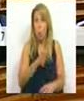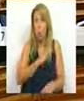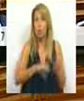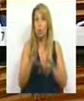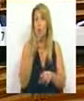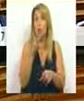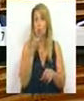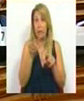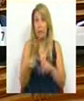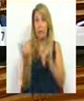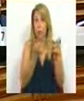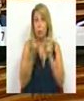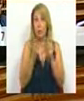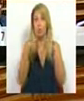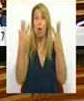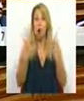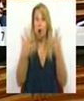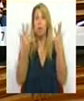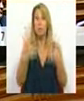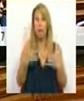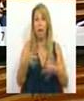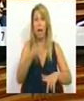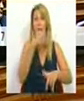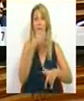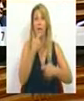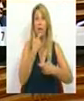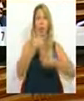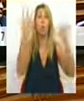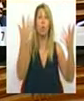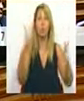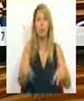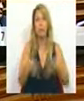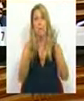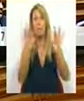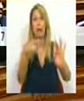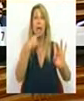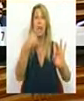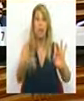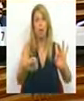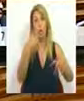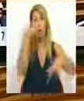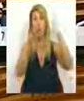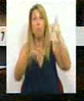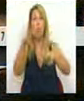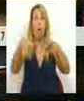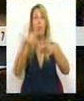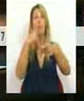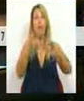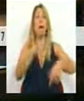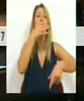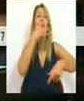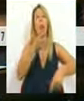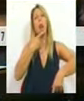Deputado, neste debate orçamental, falou de tudo e, como costuma dizer o povo, e de um par de botas, só não falou foi do